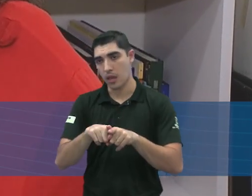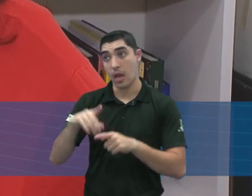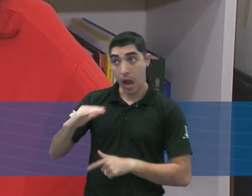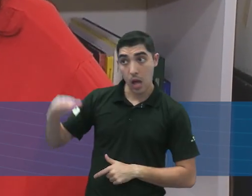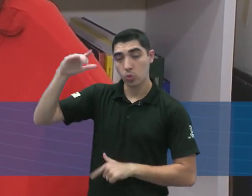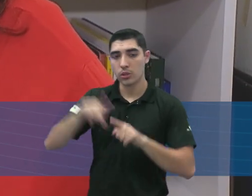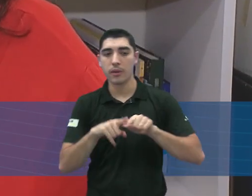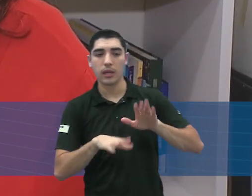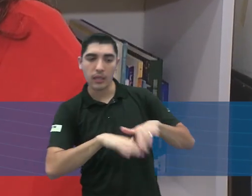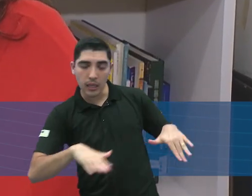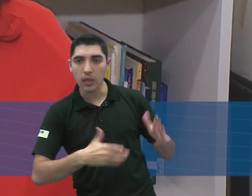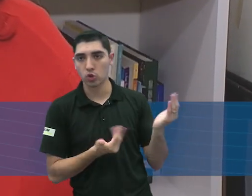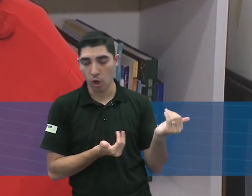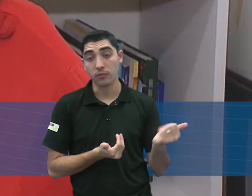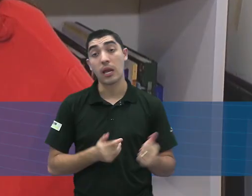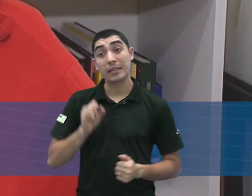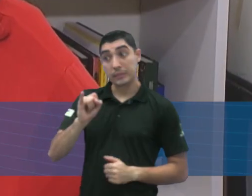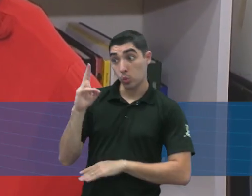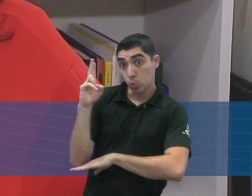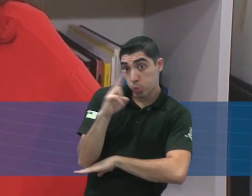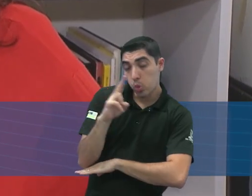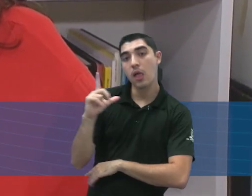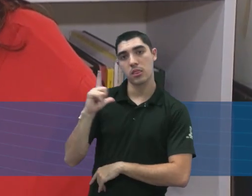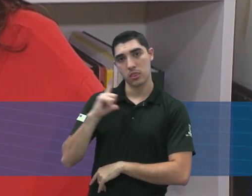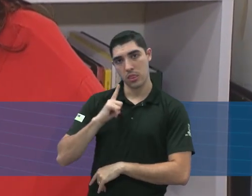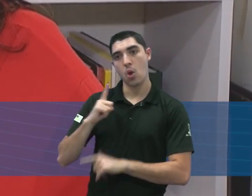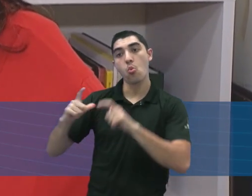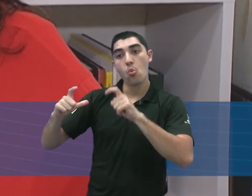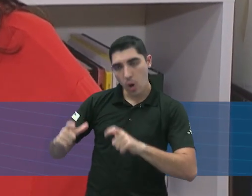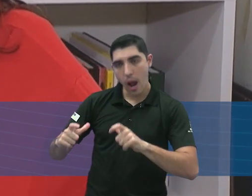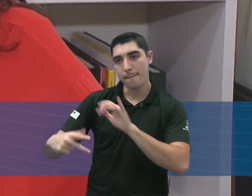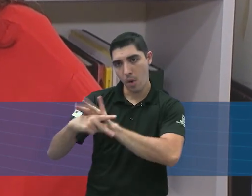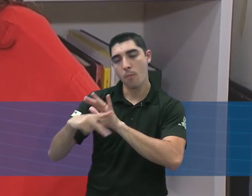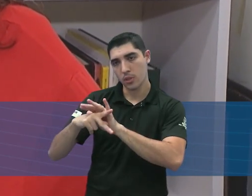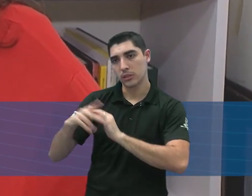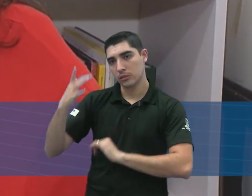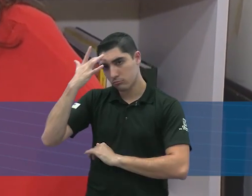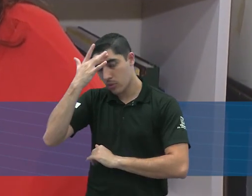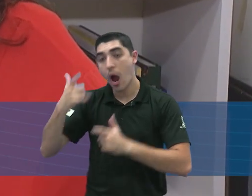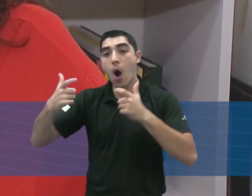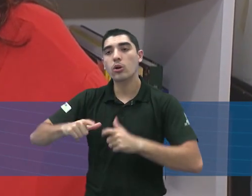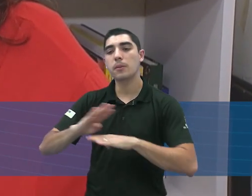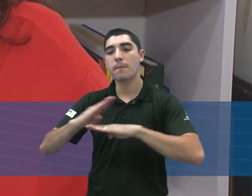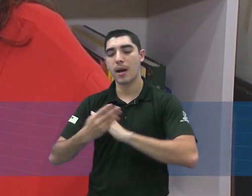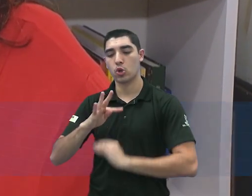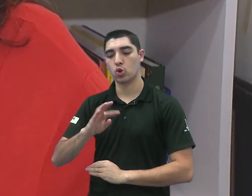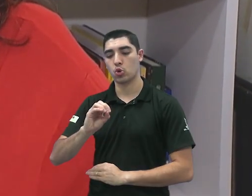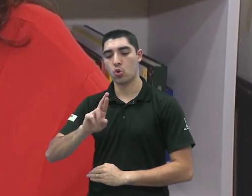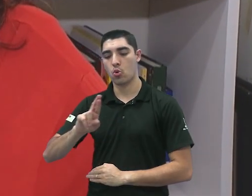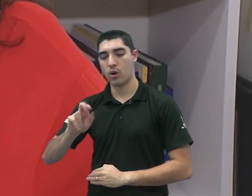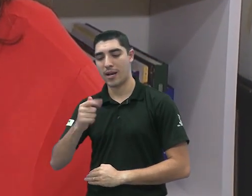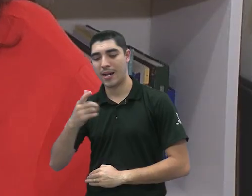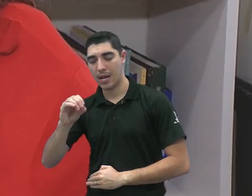infanto-juvenil. Para os casos de emergência, tem a unidade de emergência de saúde mental, que fica lá no Torrão de Ouro, no Hospital